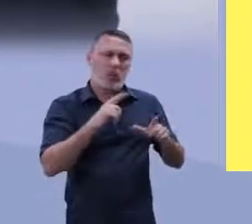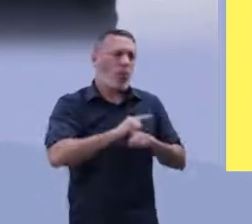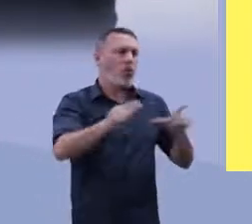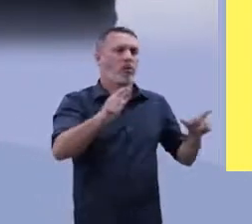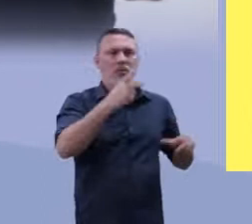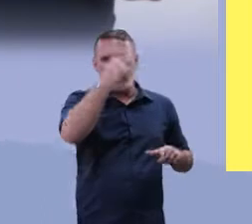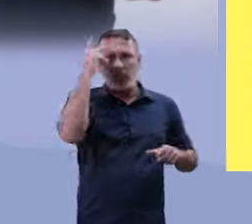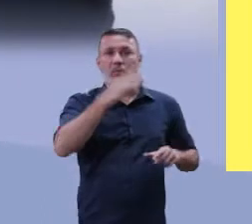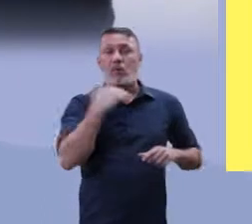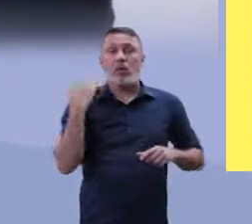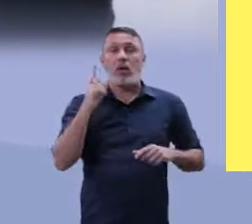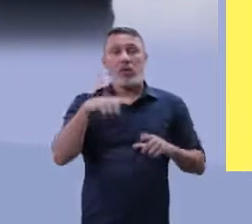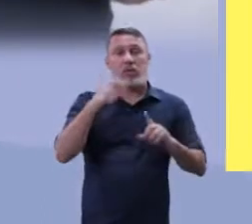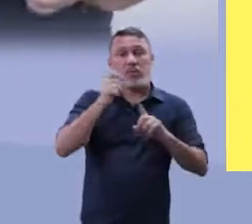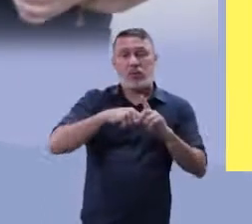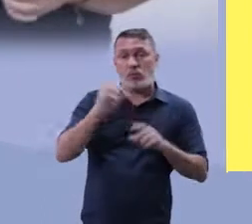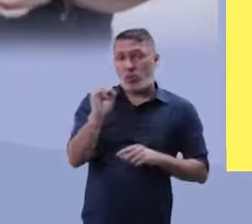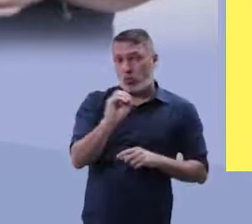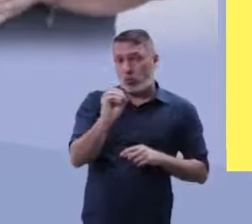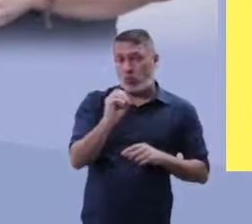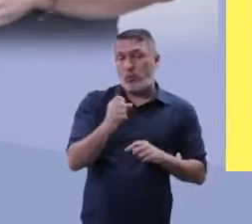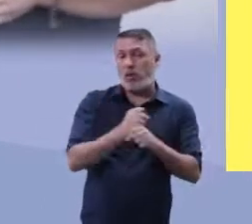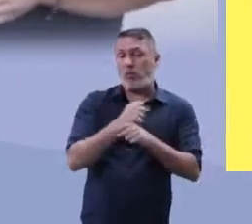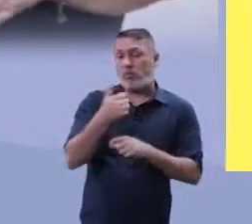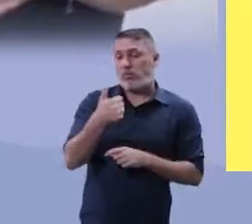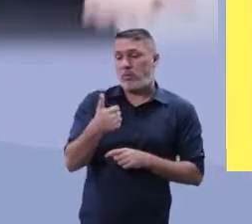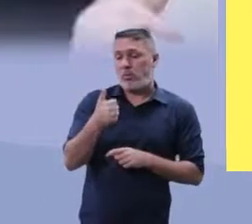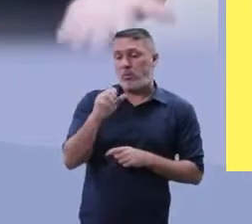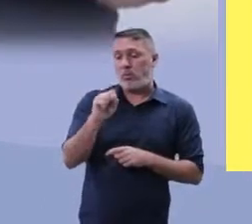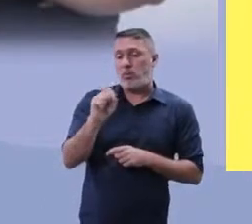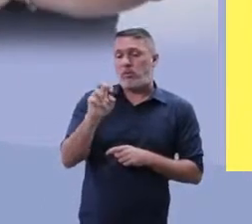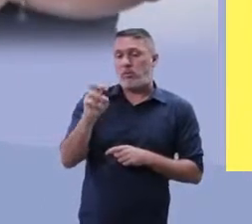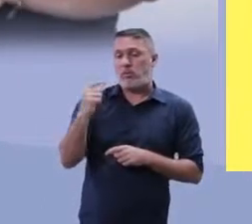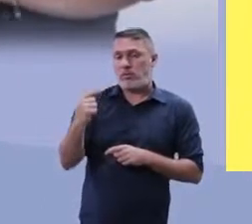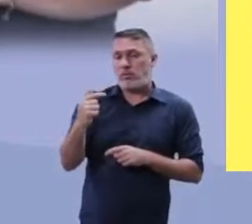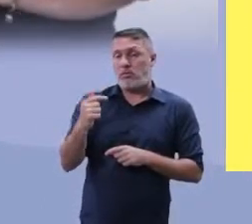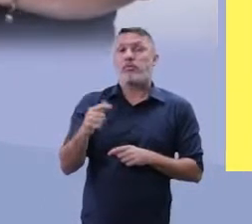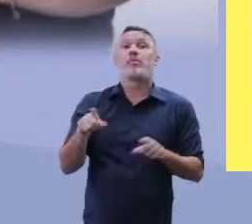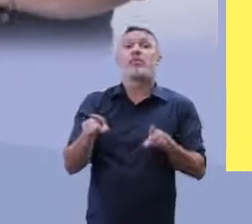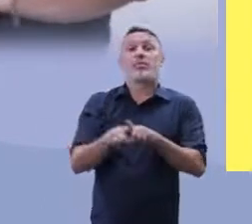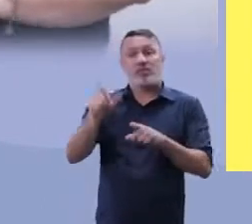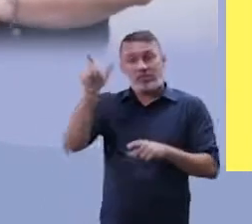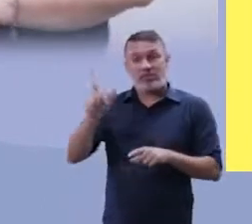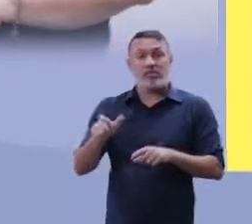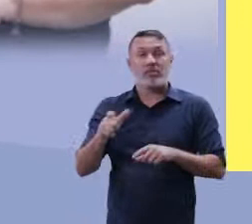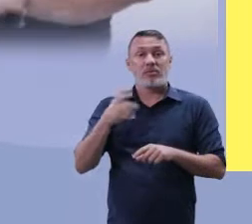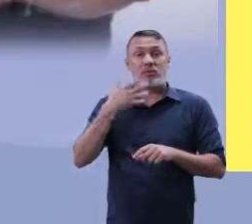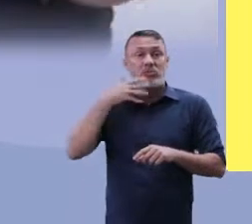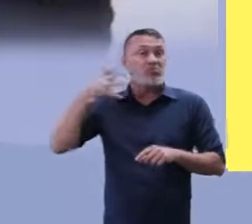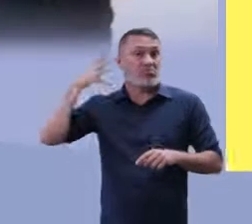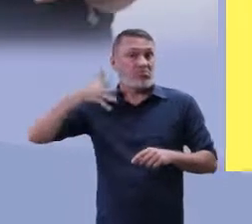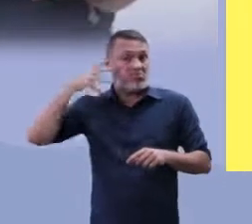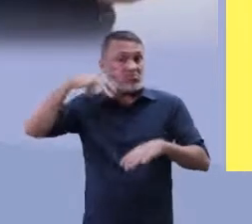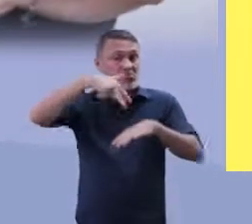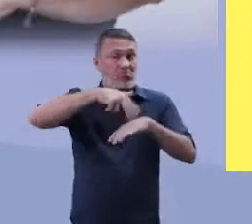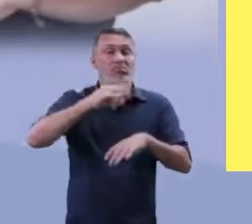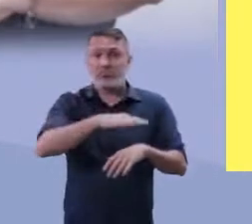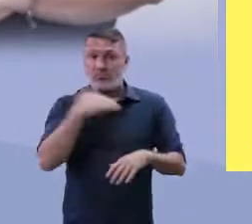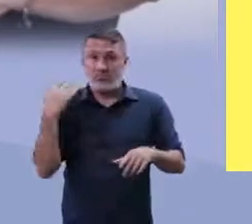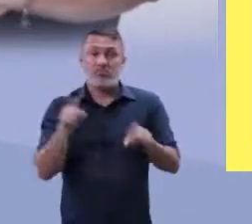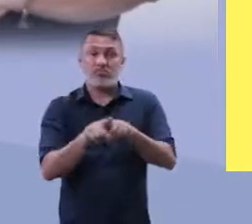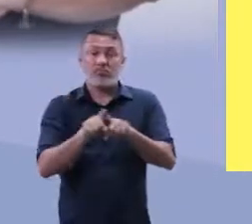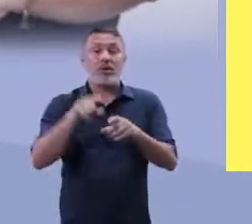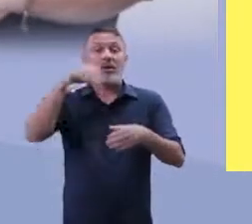de outubro, no ano de 1897. O próprio Antônio Conselheiro vai morrer junto a